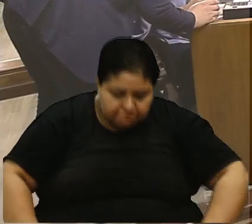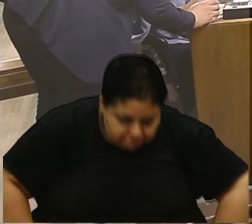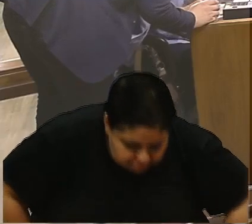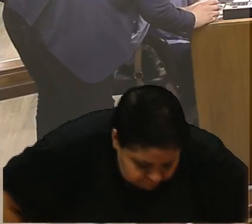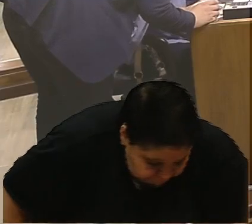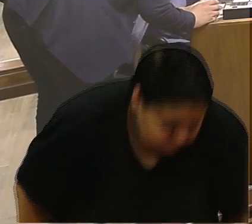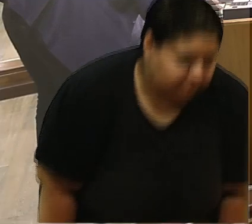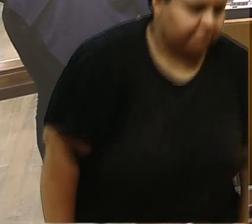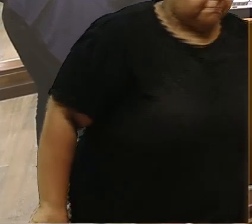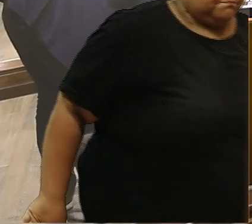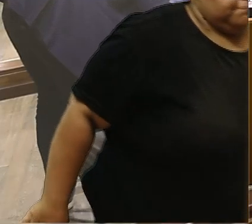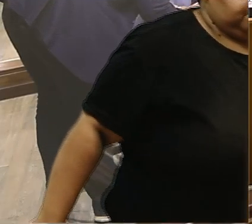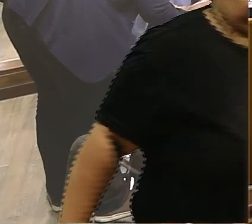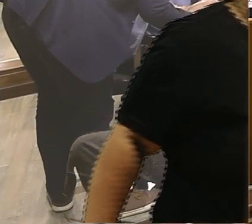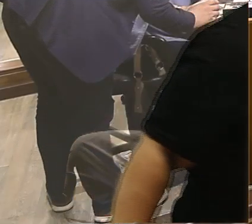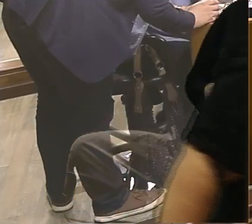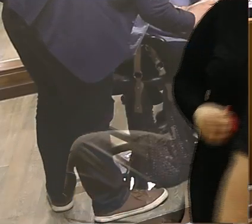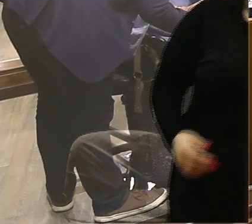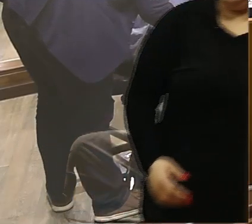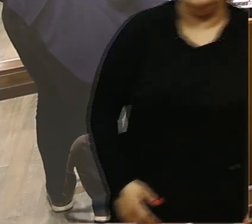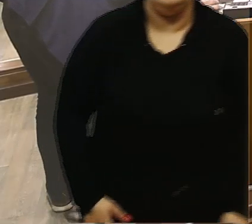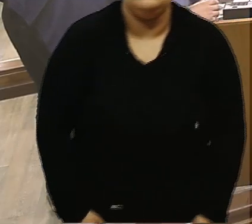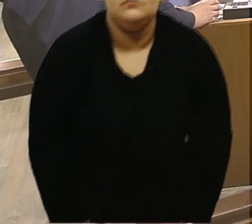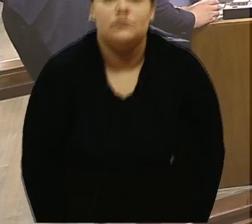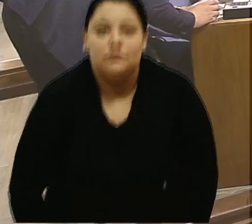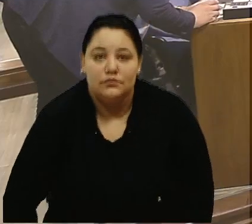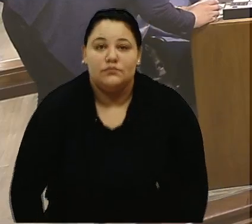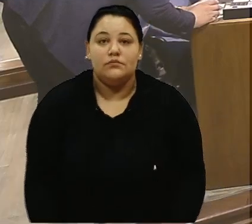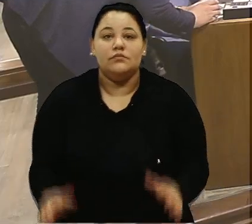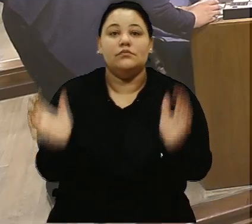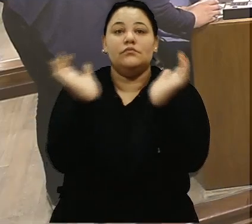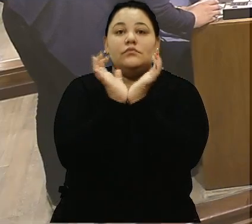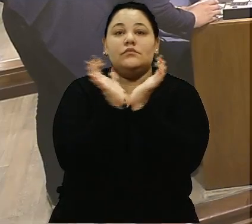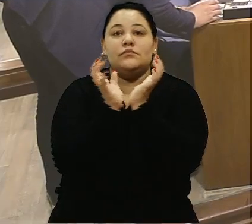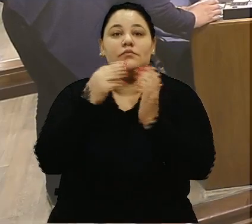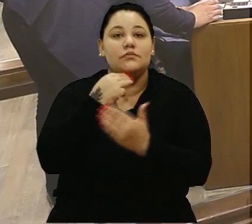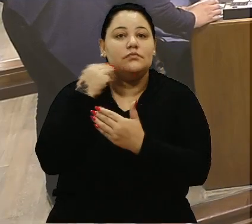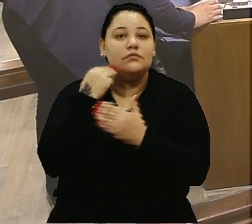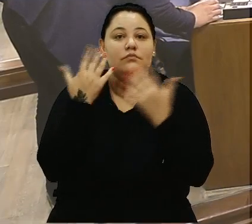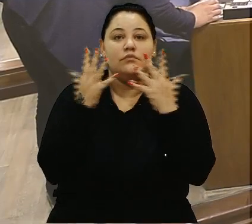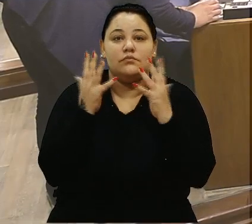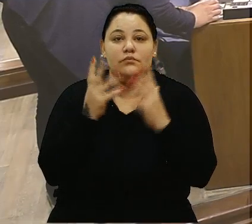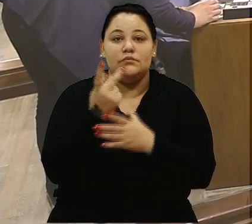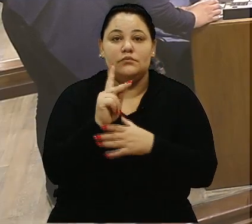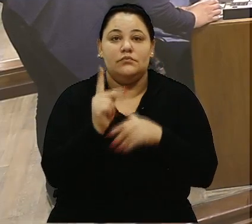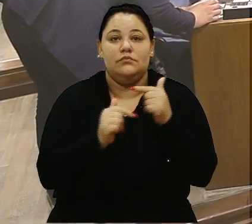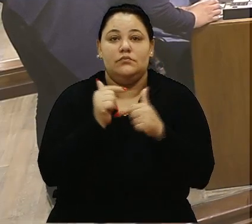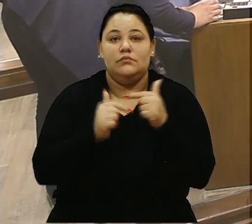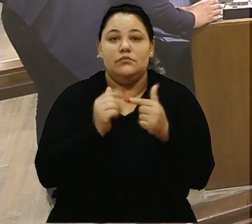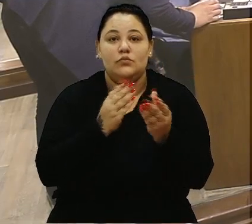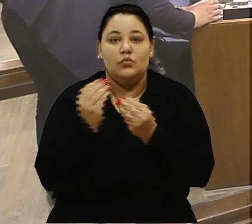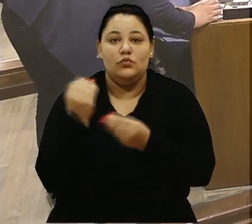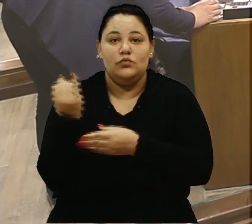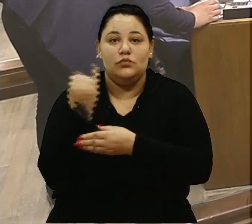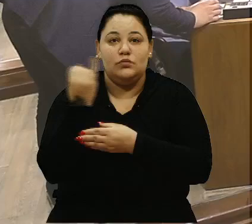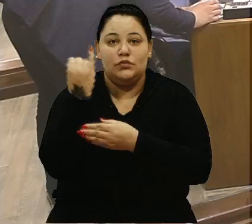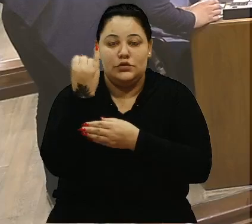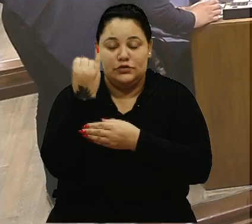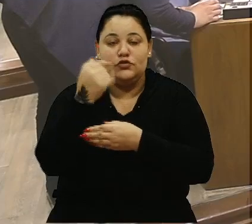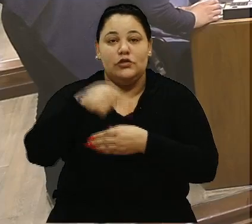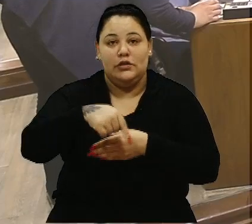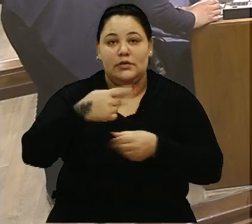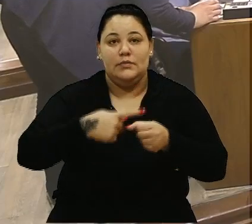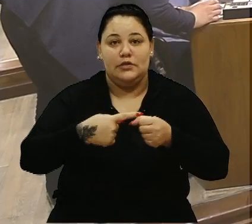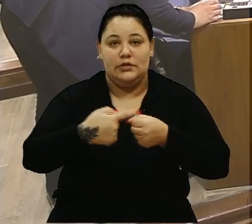Colega Marisol, parabéns por esse seu grande expediente, muito importante, né, para a nossa cidade. Naquela oportunidade,